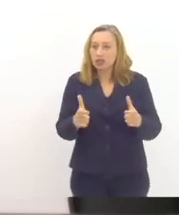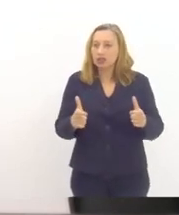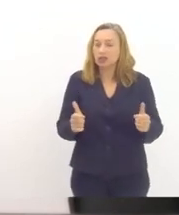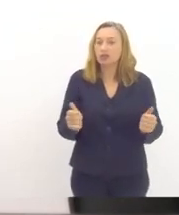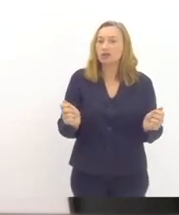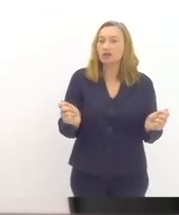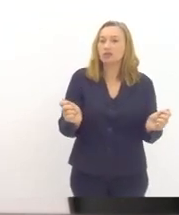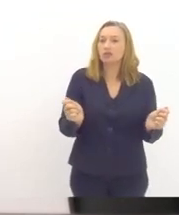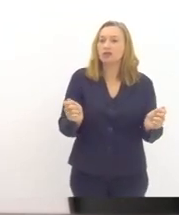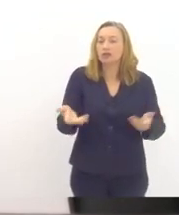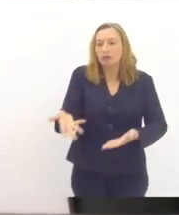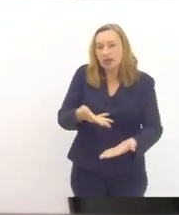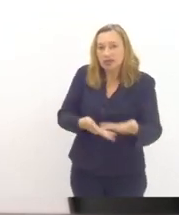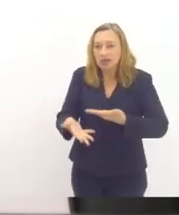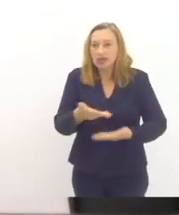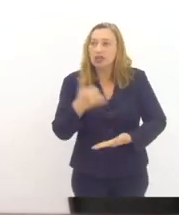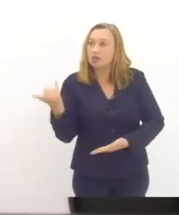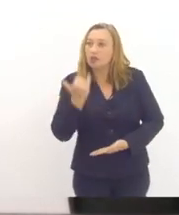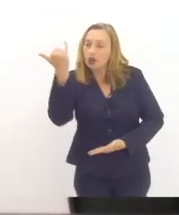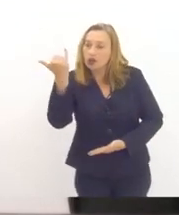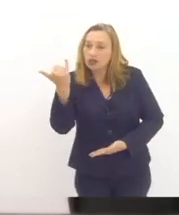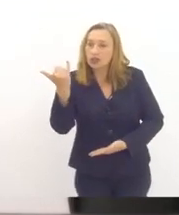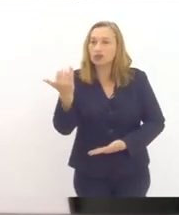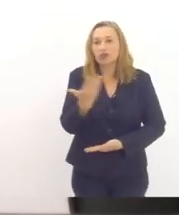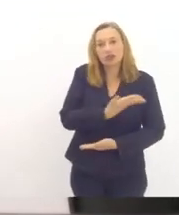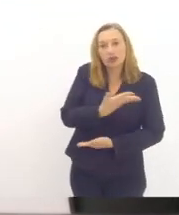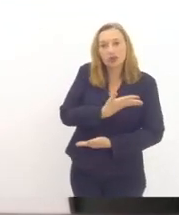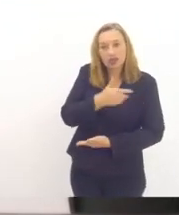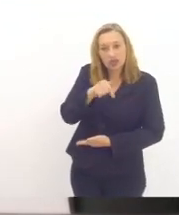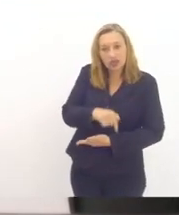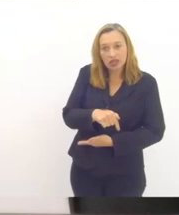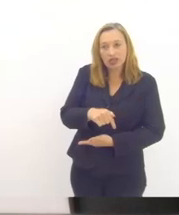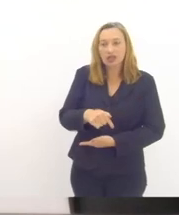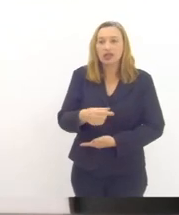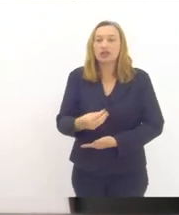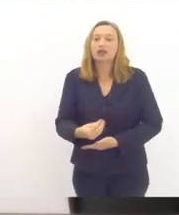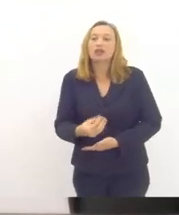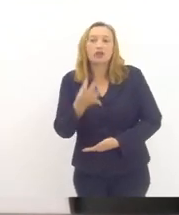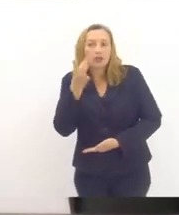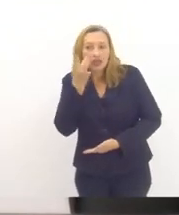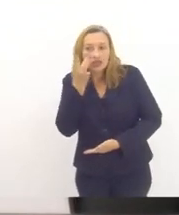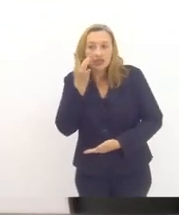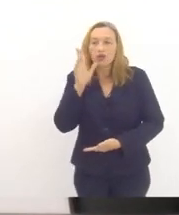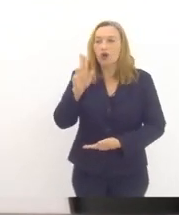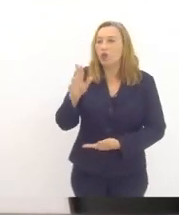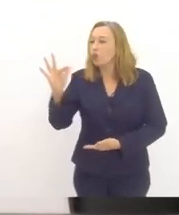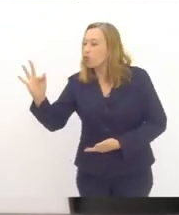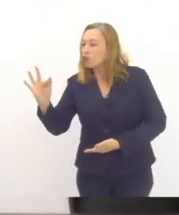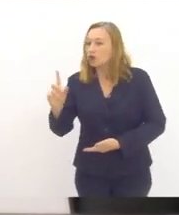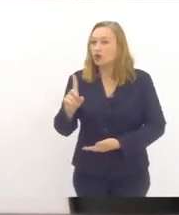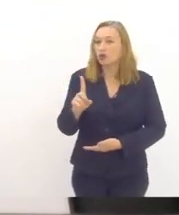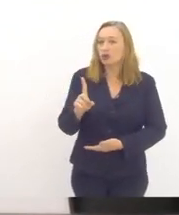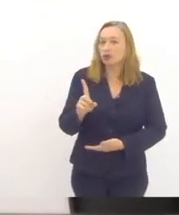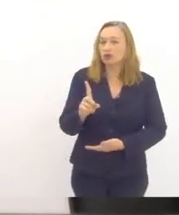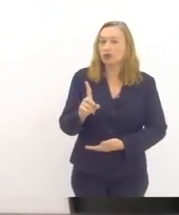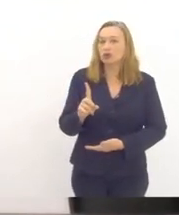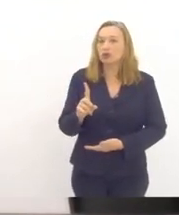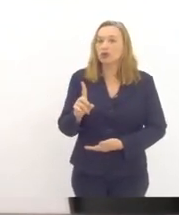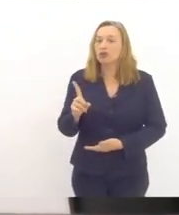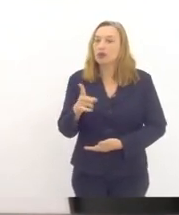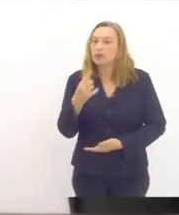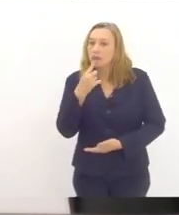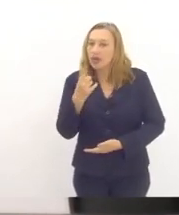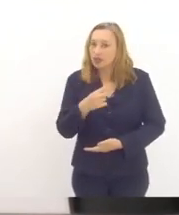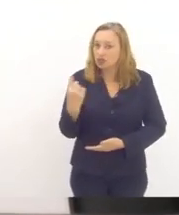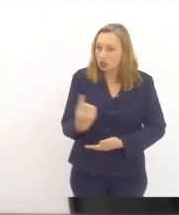parcerias, achamos importante a parceria com as nossas colegas aqui presentes com a UF, que é a nossa próxima, bem próxima de nós,